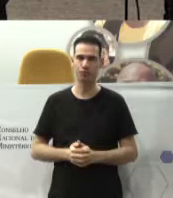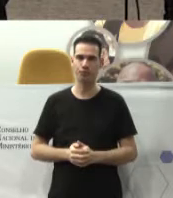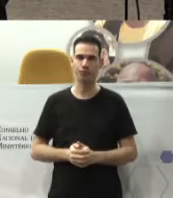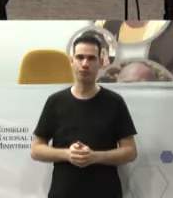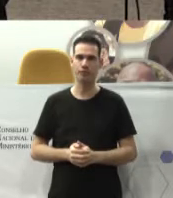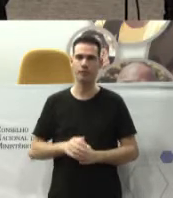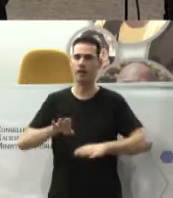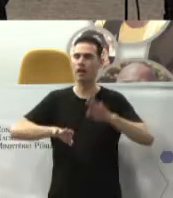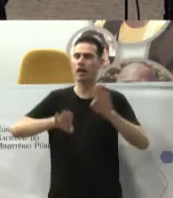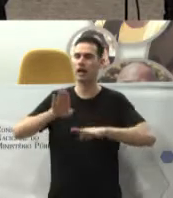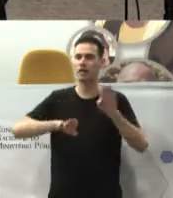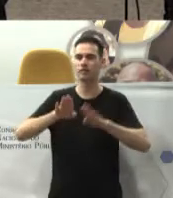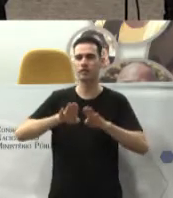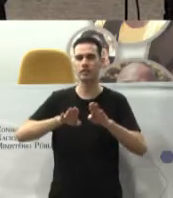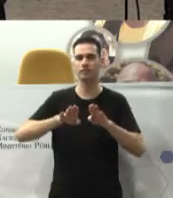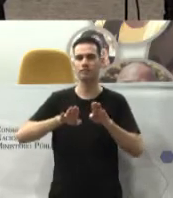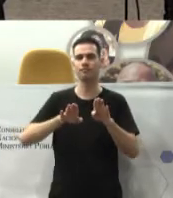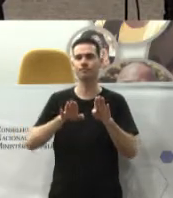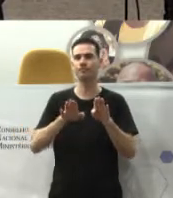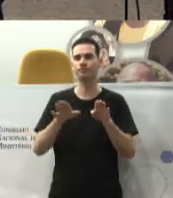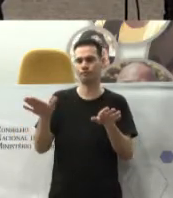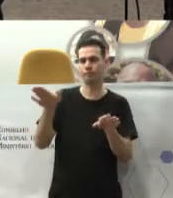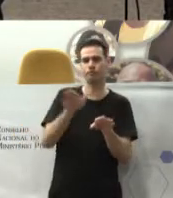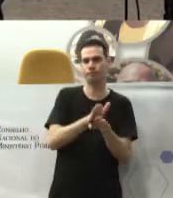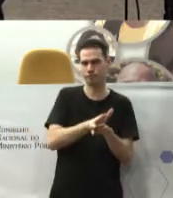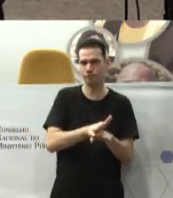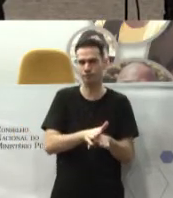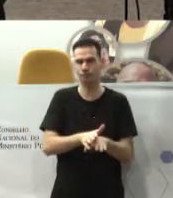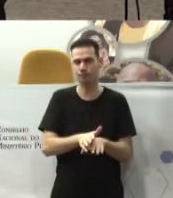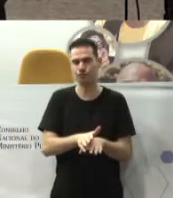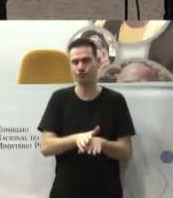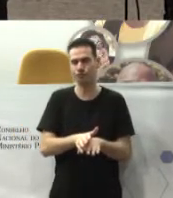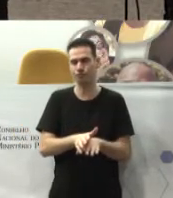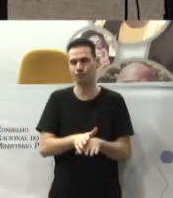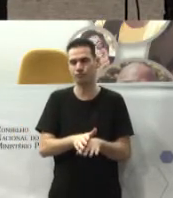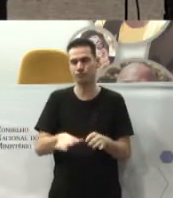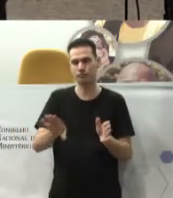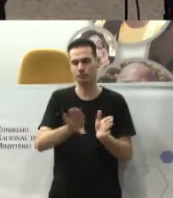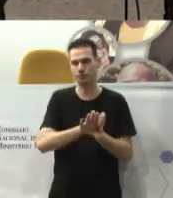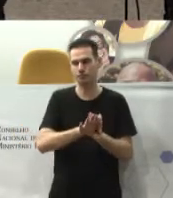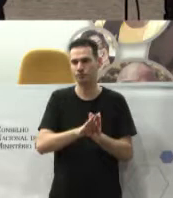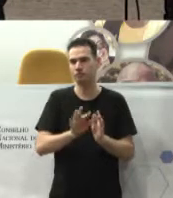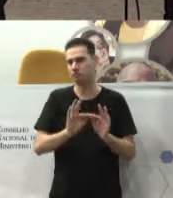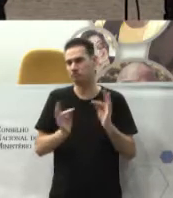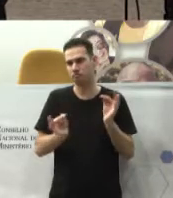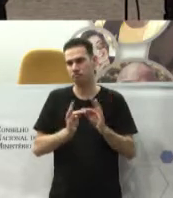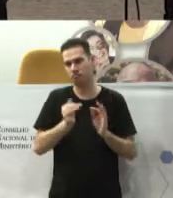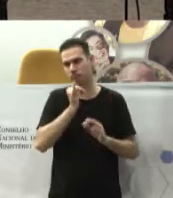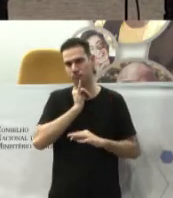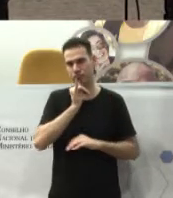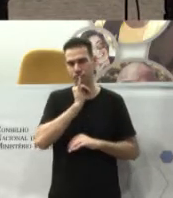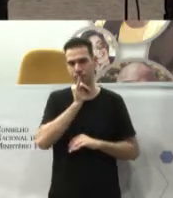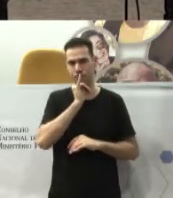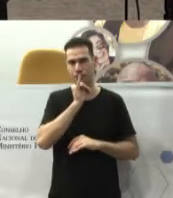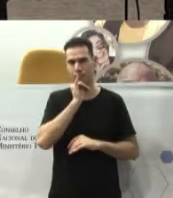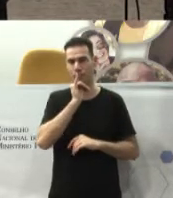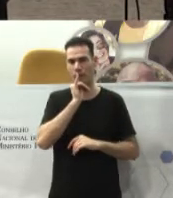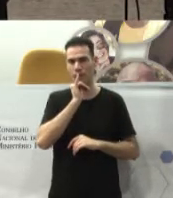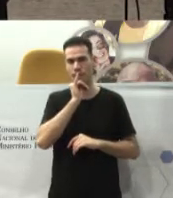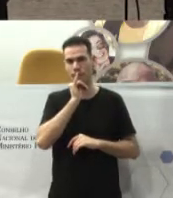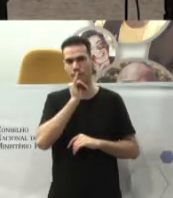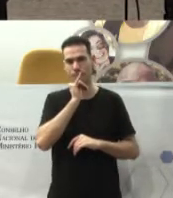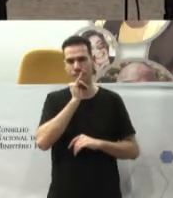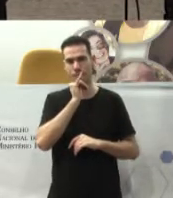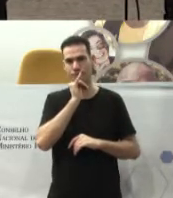chega, muitas vezes, é muito simples, e eu não quero reduzir uma simplicidade que também, de fato, não ocorre muitas vezes, mas ele